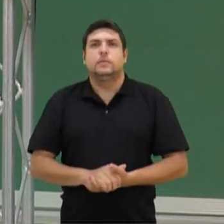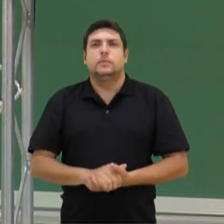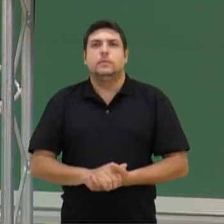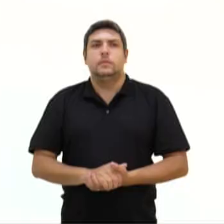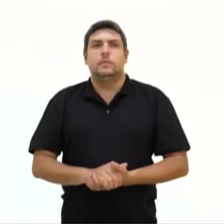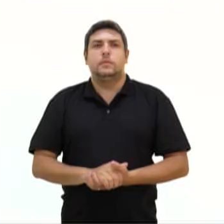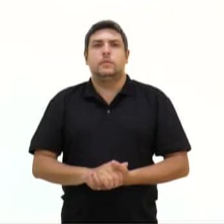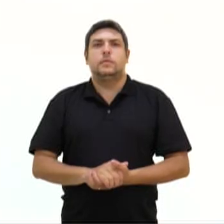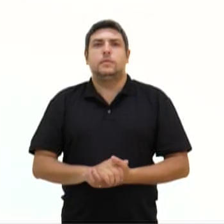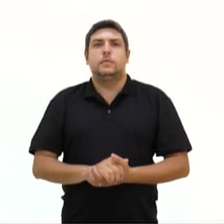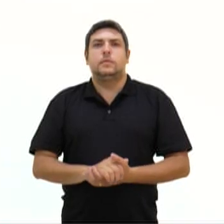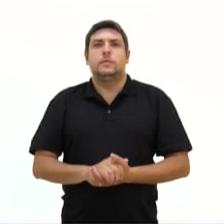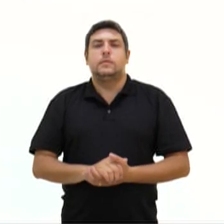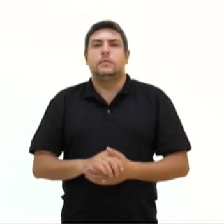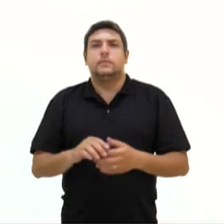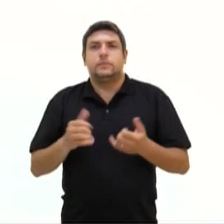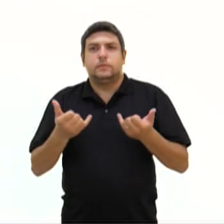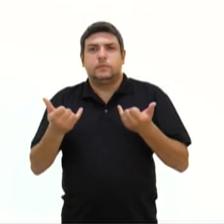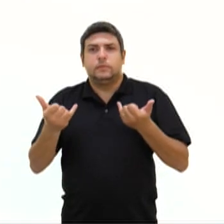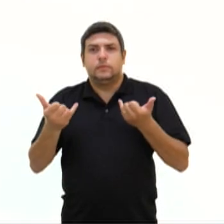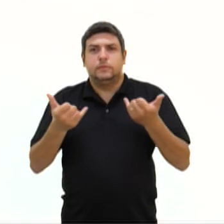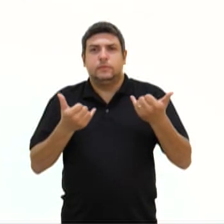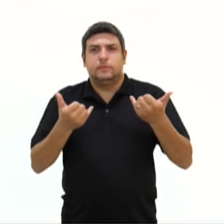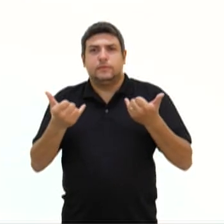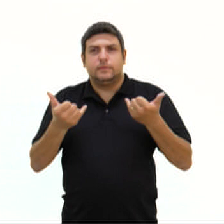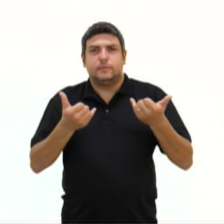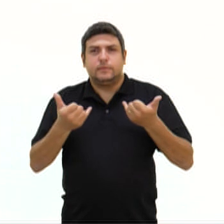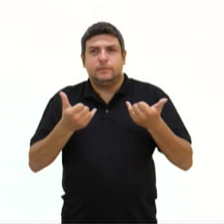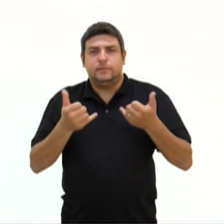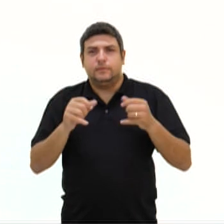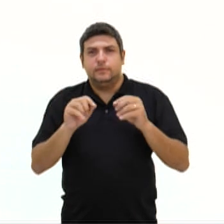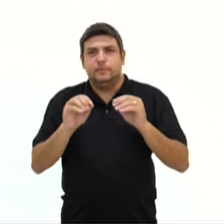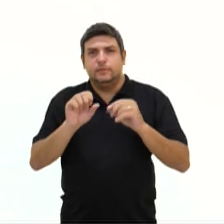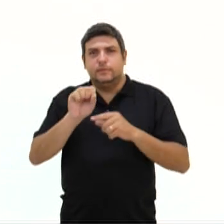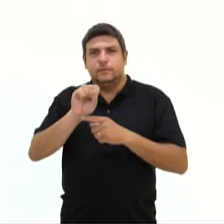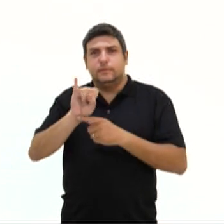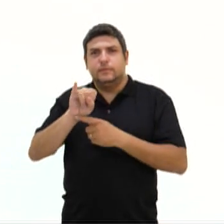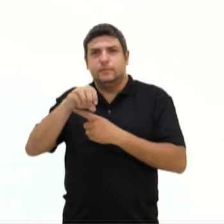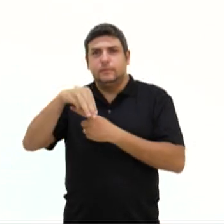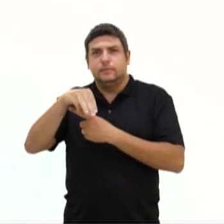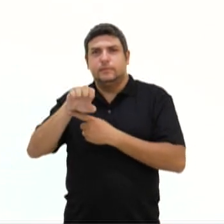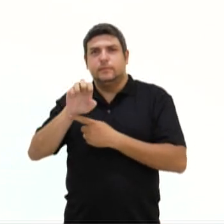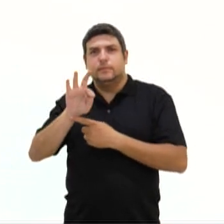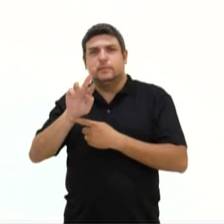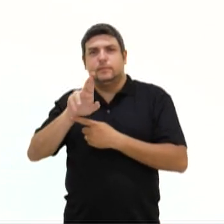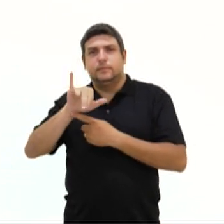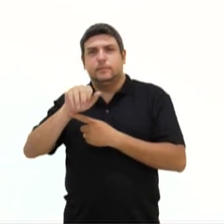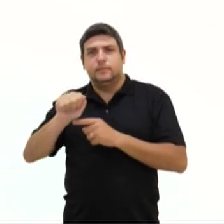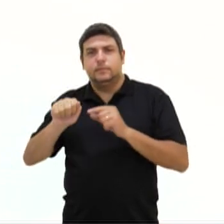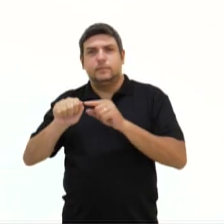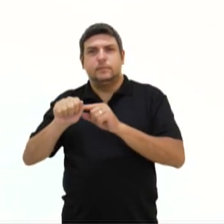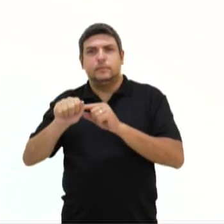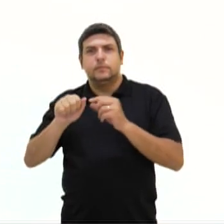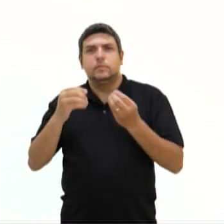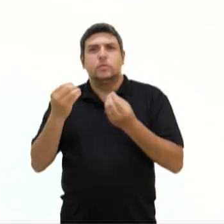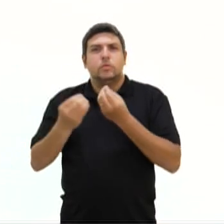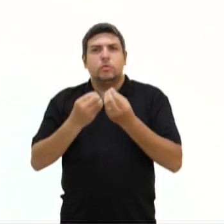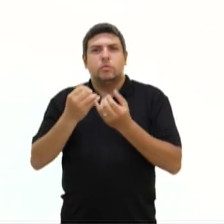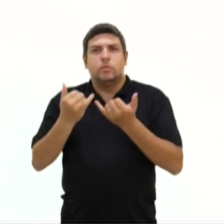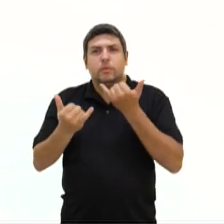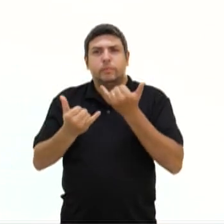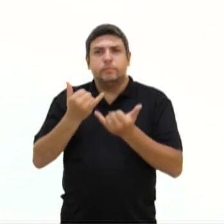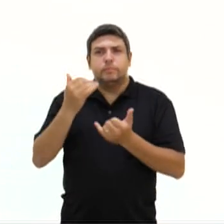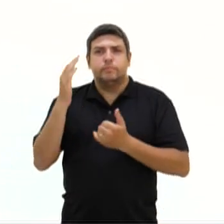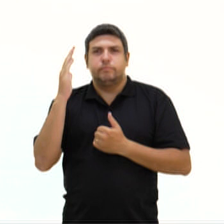Tendo essas informações de simetria, que seria a divisão da imagem formando um reflexo, um espelho,